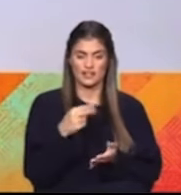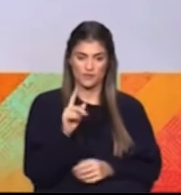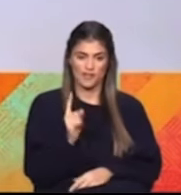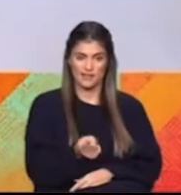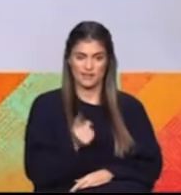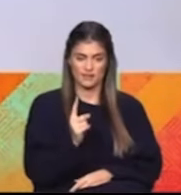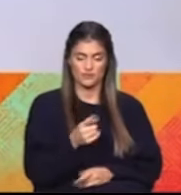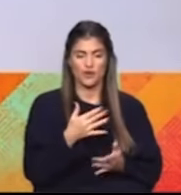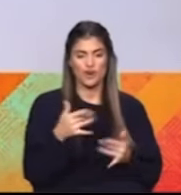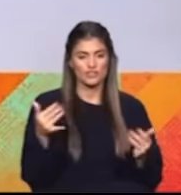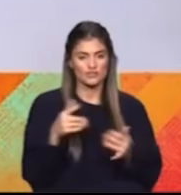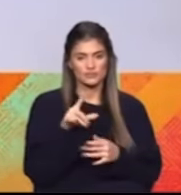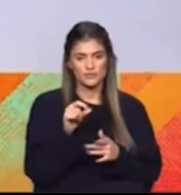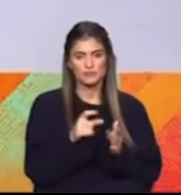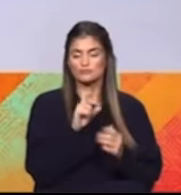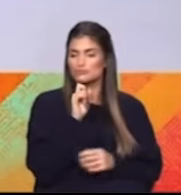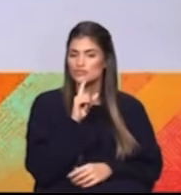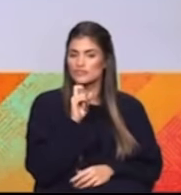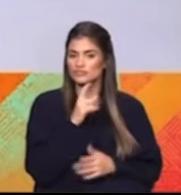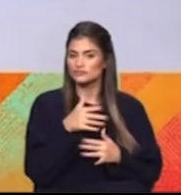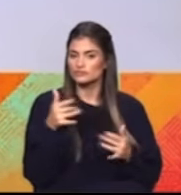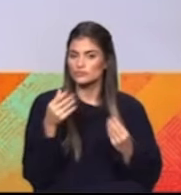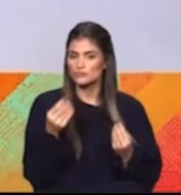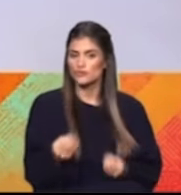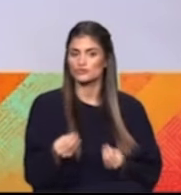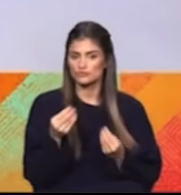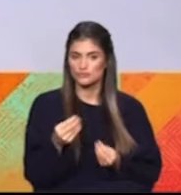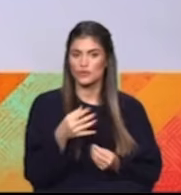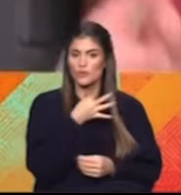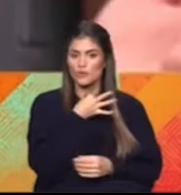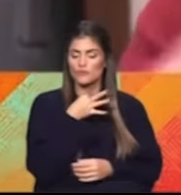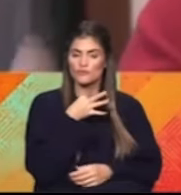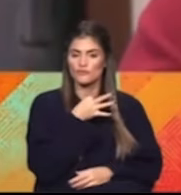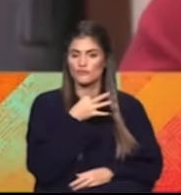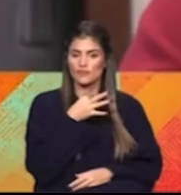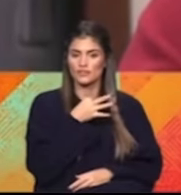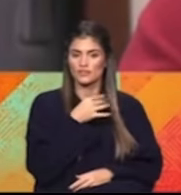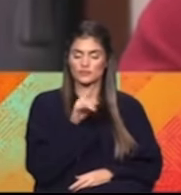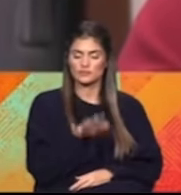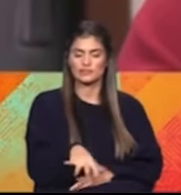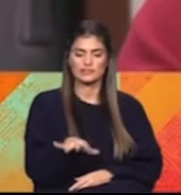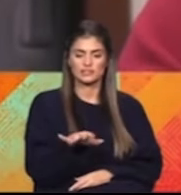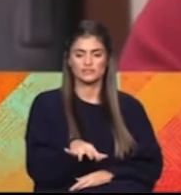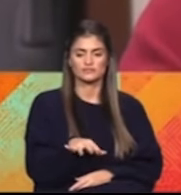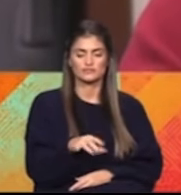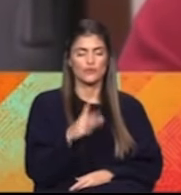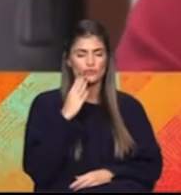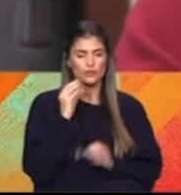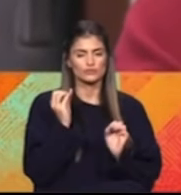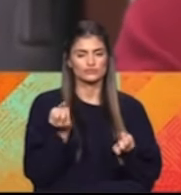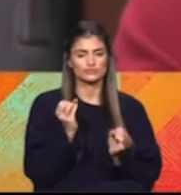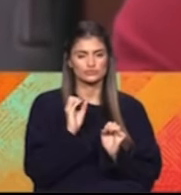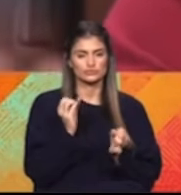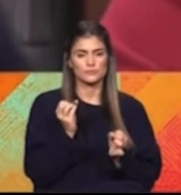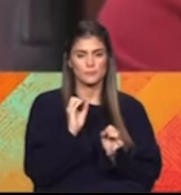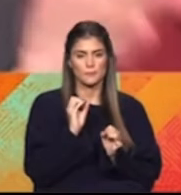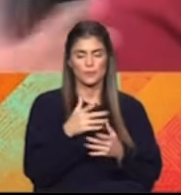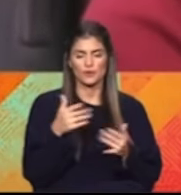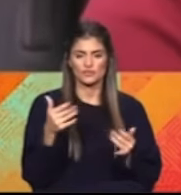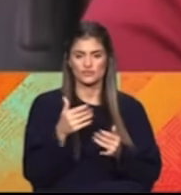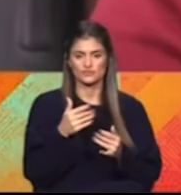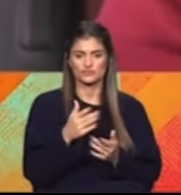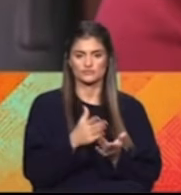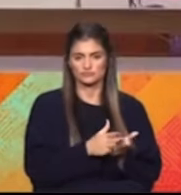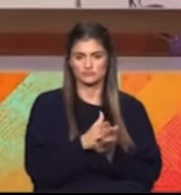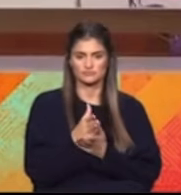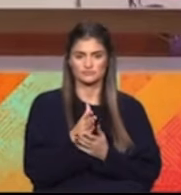no acordeão também é possível tocar, e muito bem, o fato, fadistas desta terra, não tenham vergonha de serem dos seus acordeões. Por